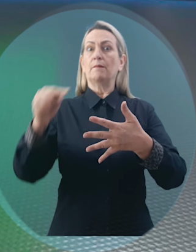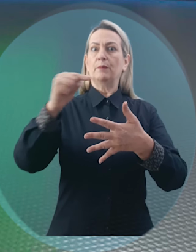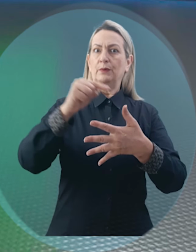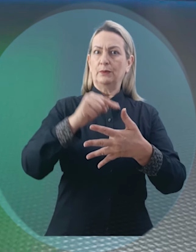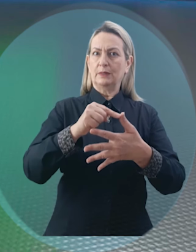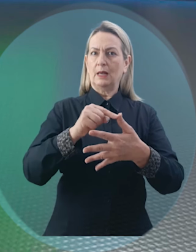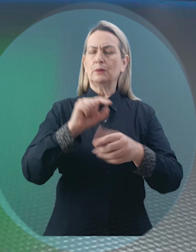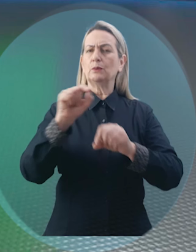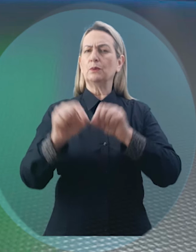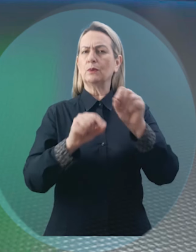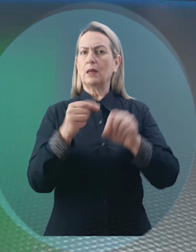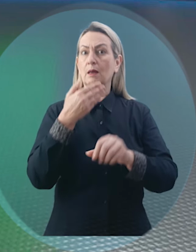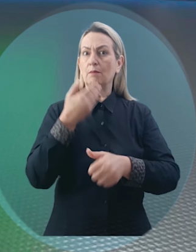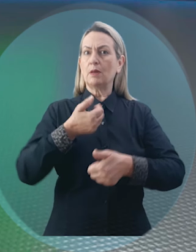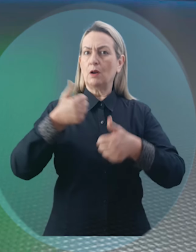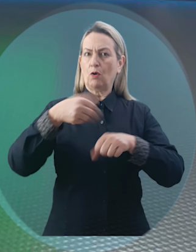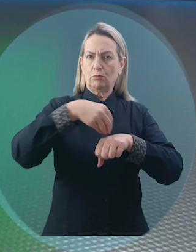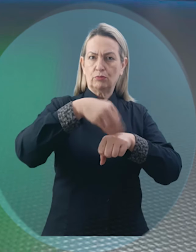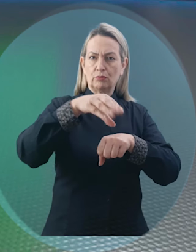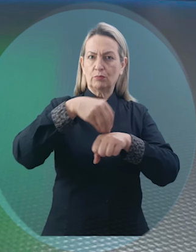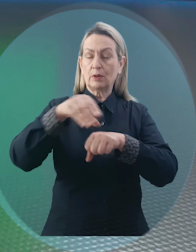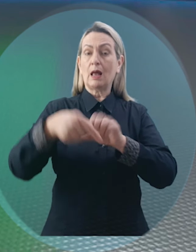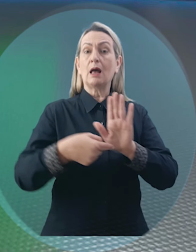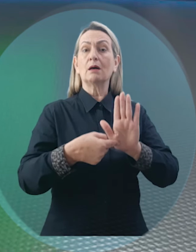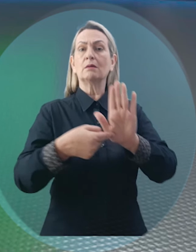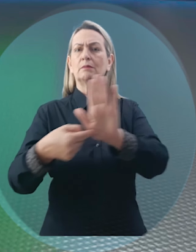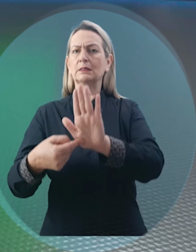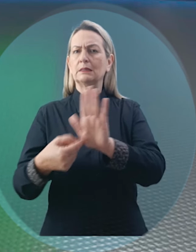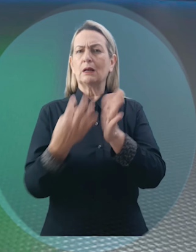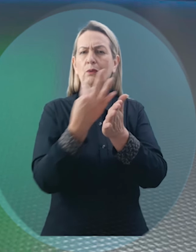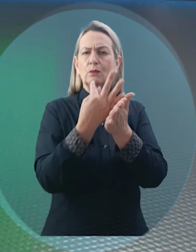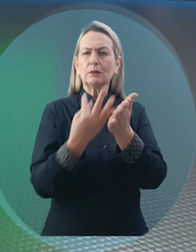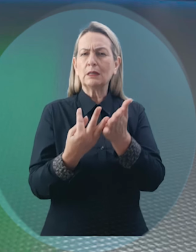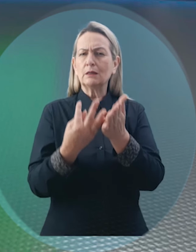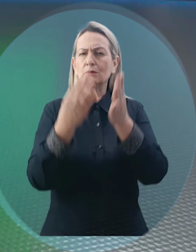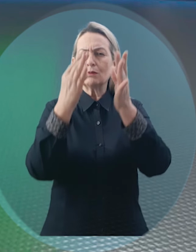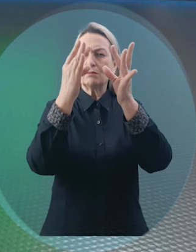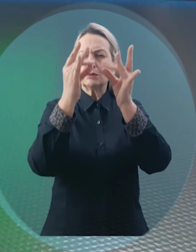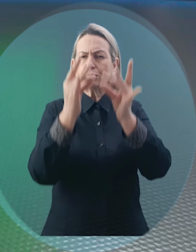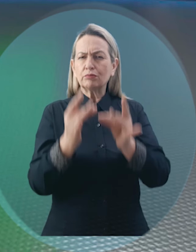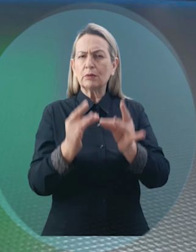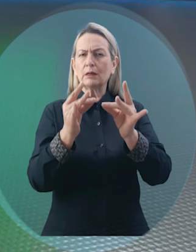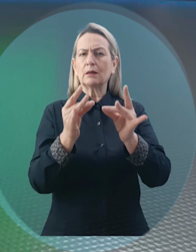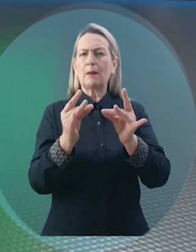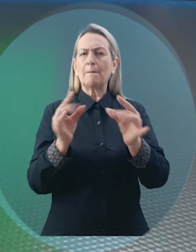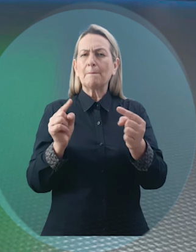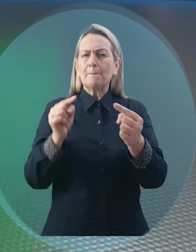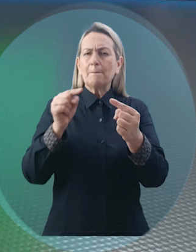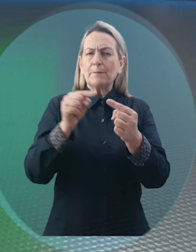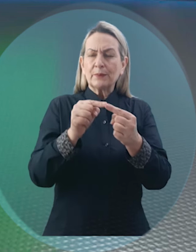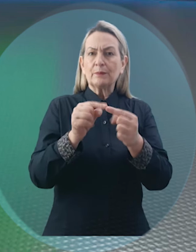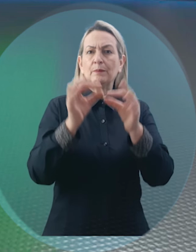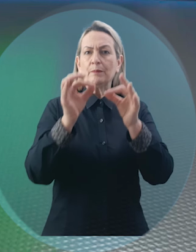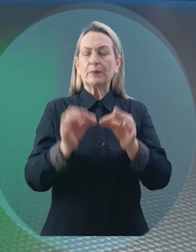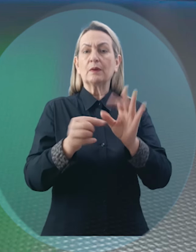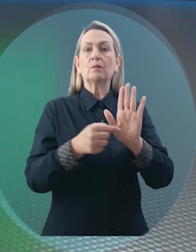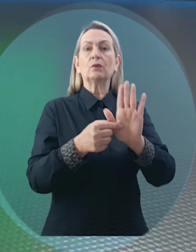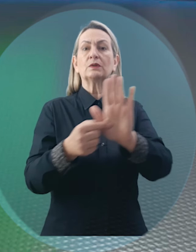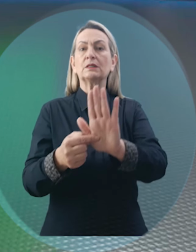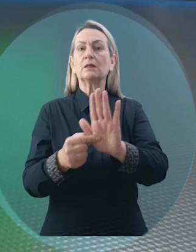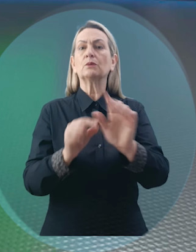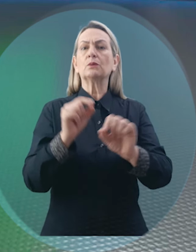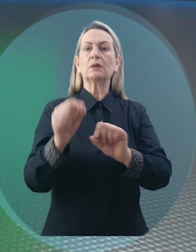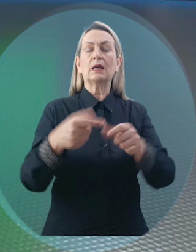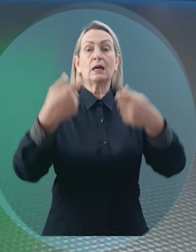propostas das prioridades é recomendável que seja apresentado um texto preciso e objetivo